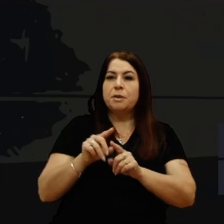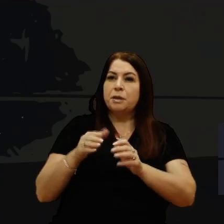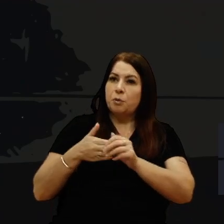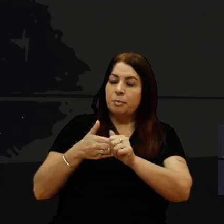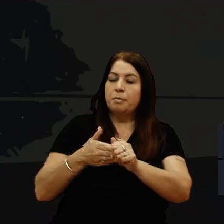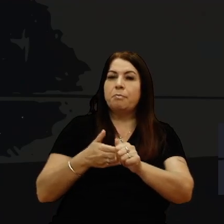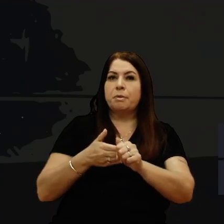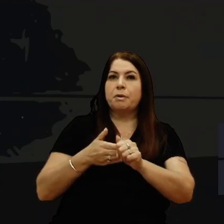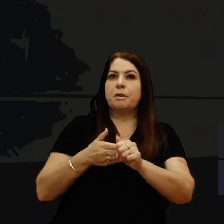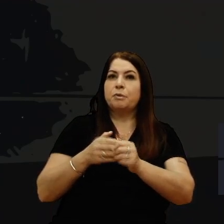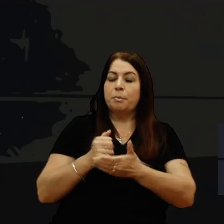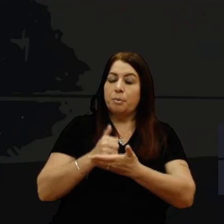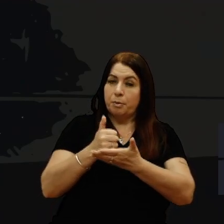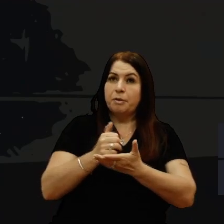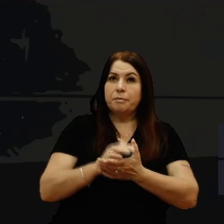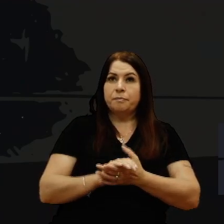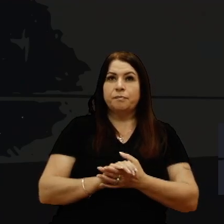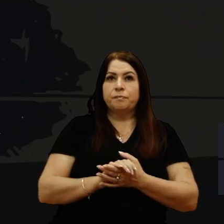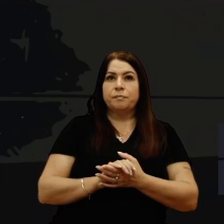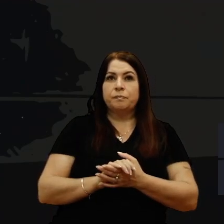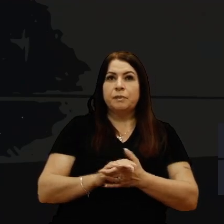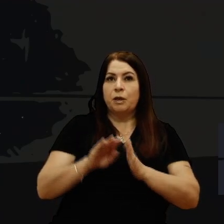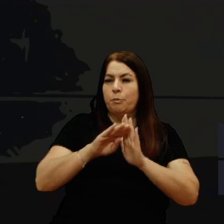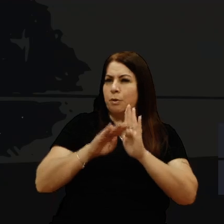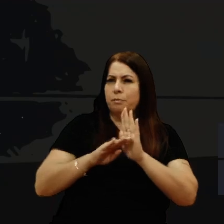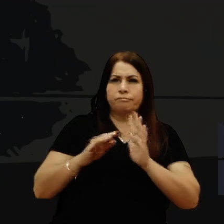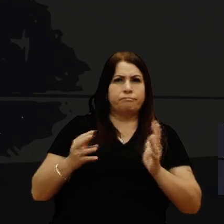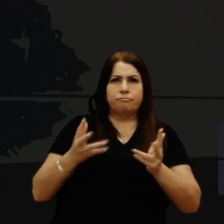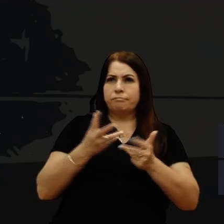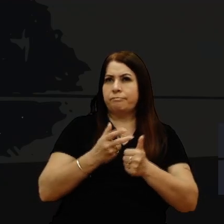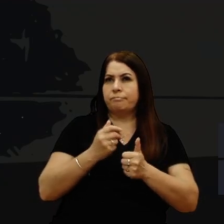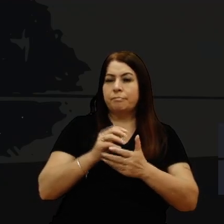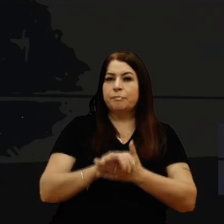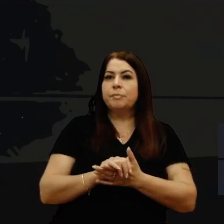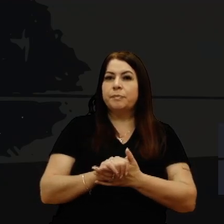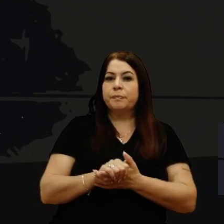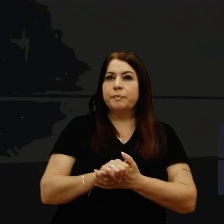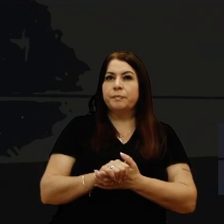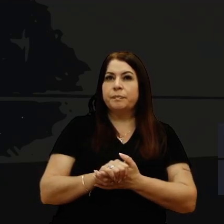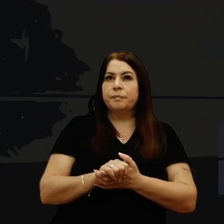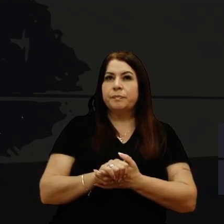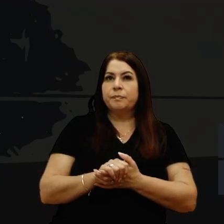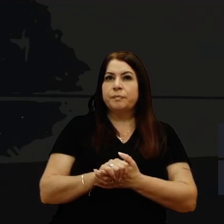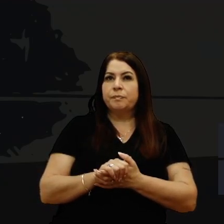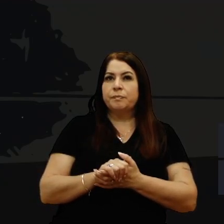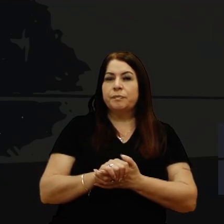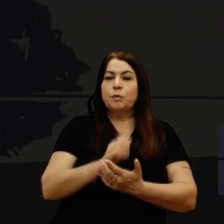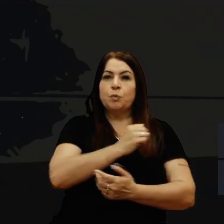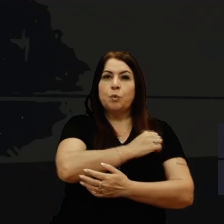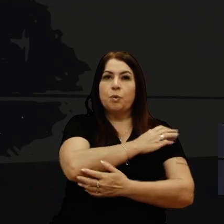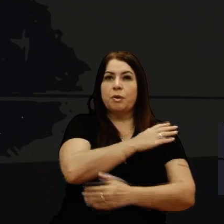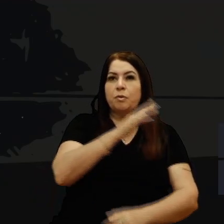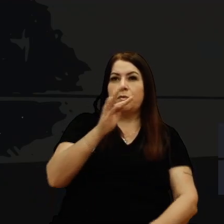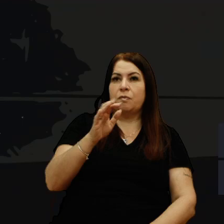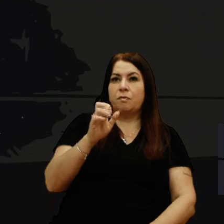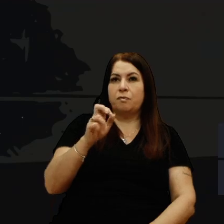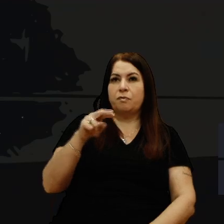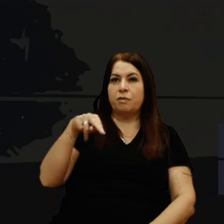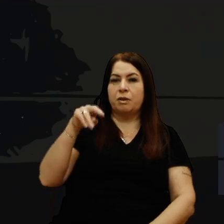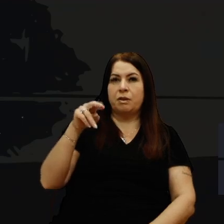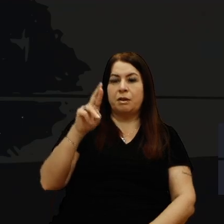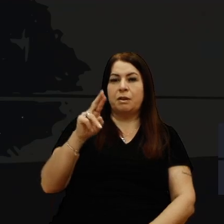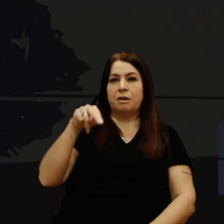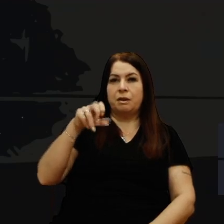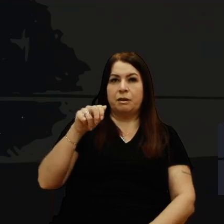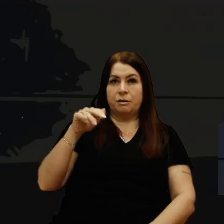acompanhado e apoiado, que é um programa fantástico, o qual o comandante Coronel Fernandes está fazendo um trabalho